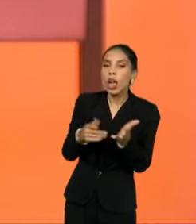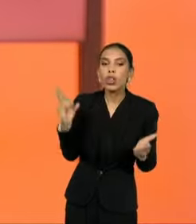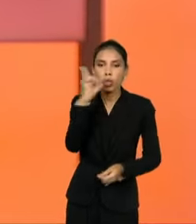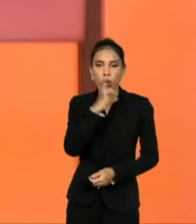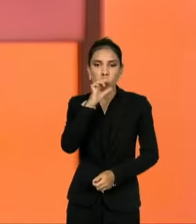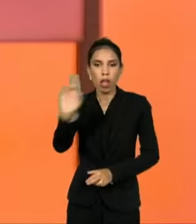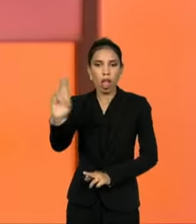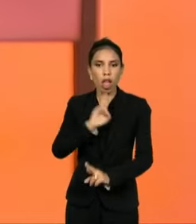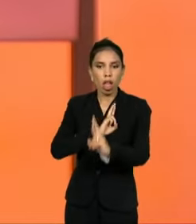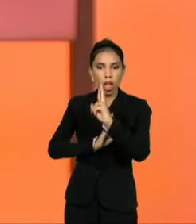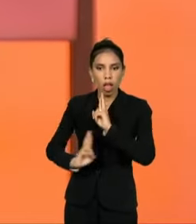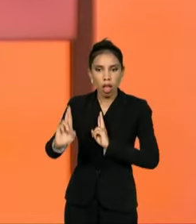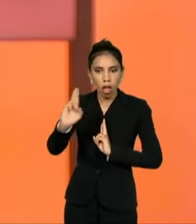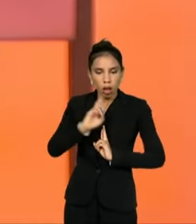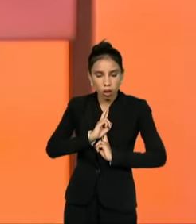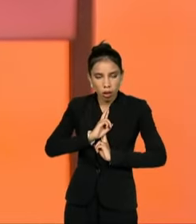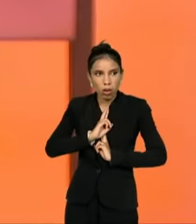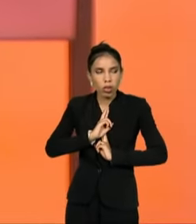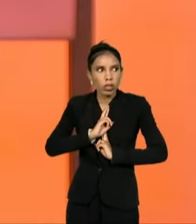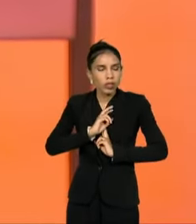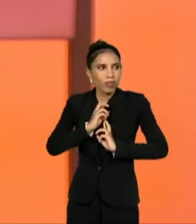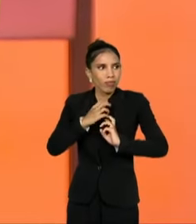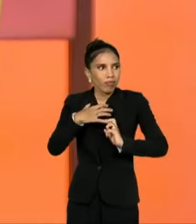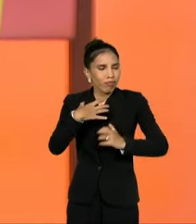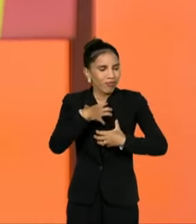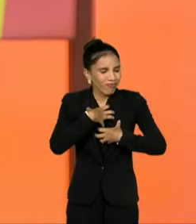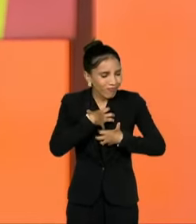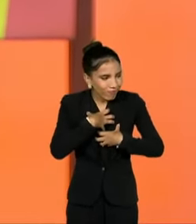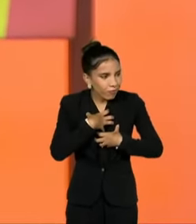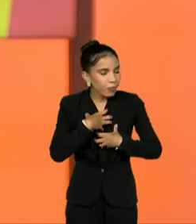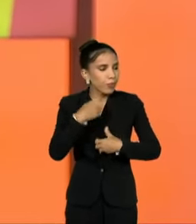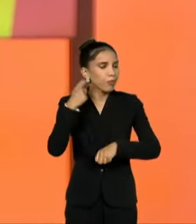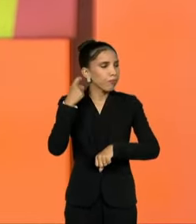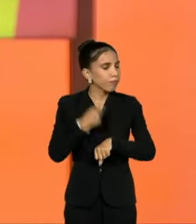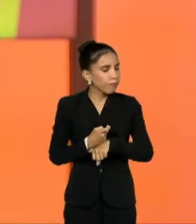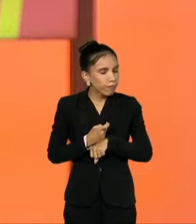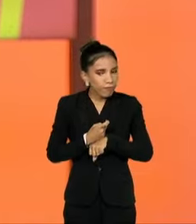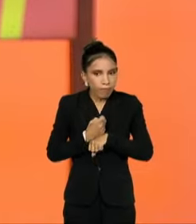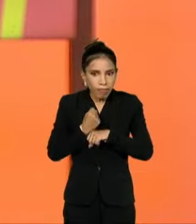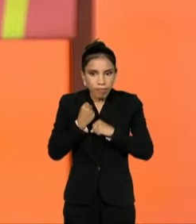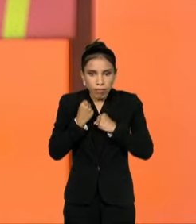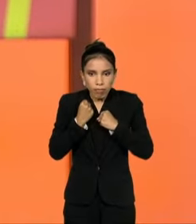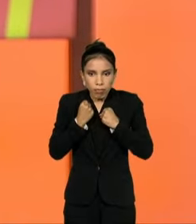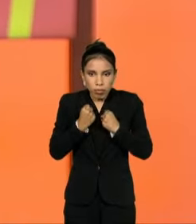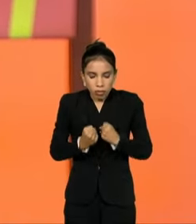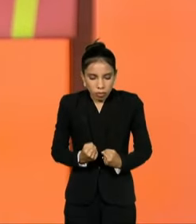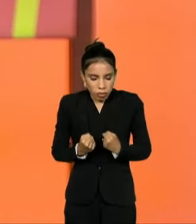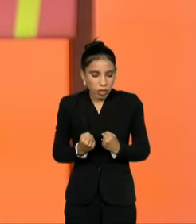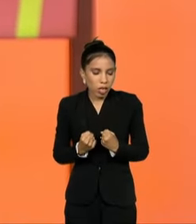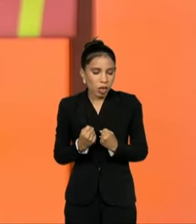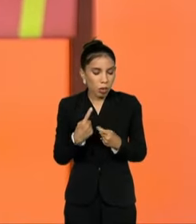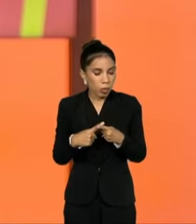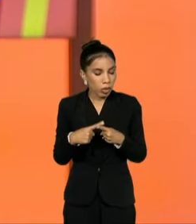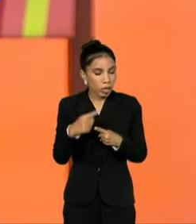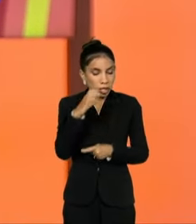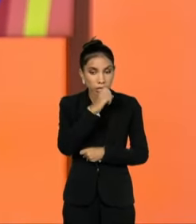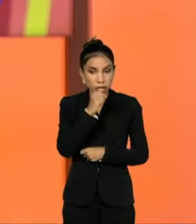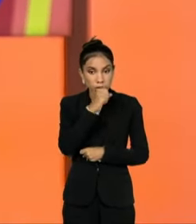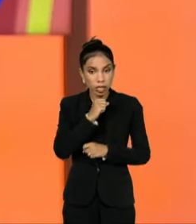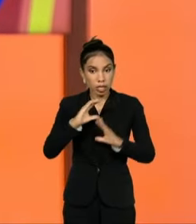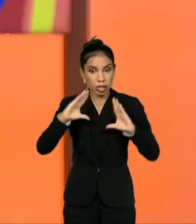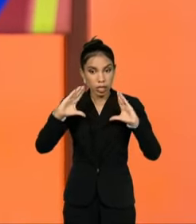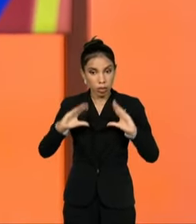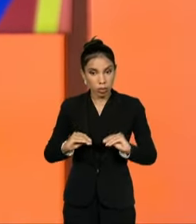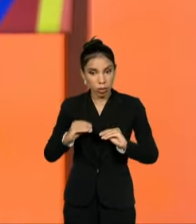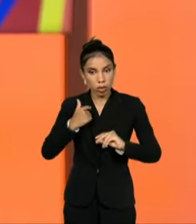domingo. Para mim, particularmente, foi muito duro, porque eu no sábado à noite, né, estava